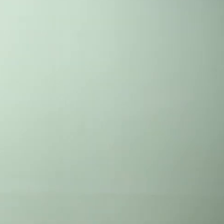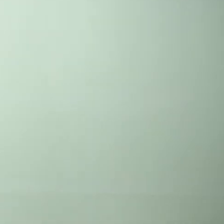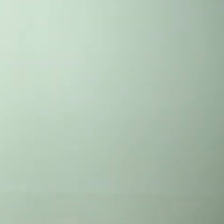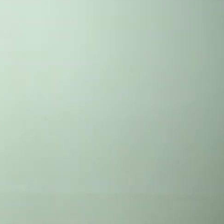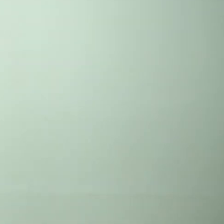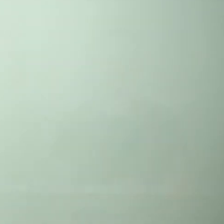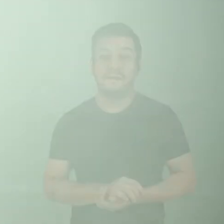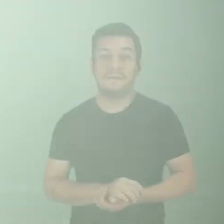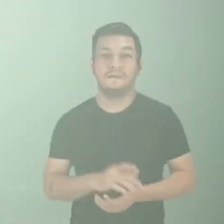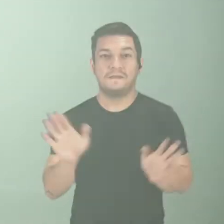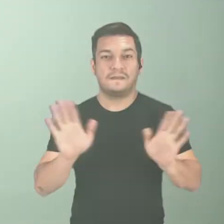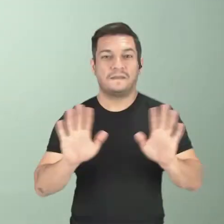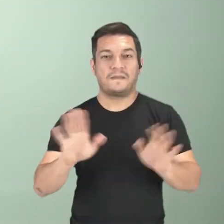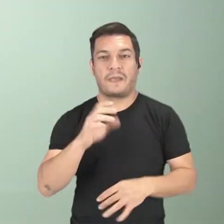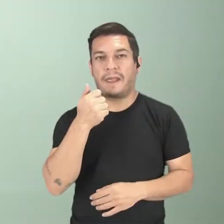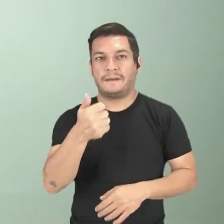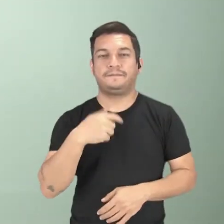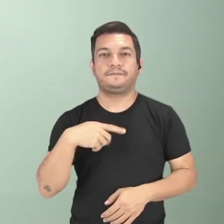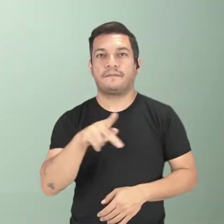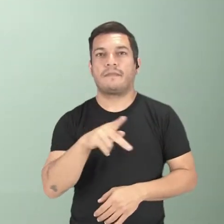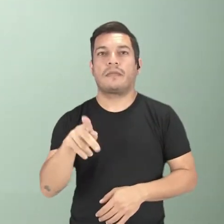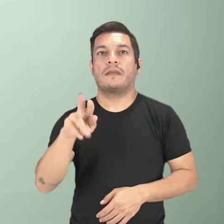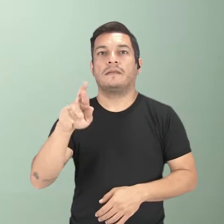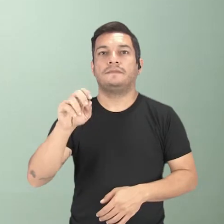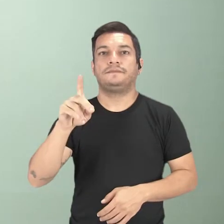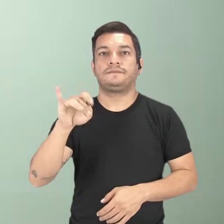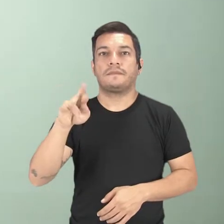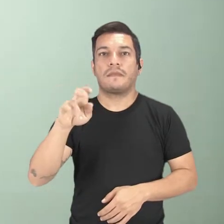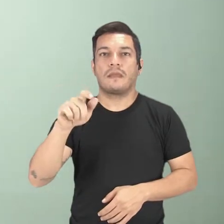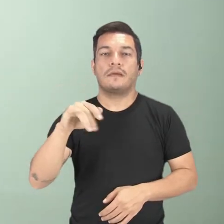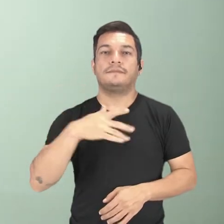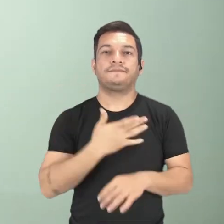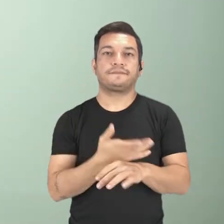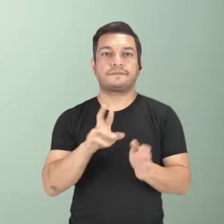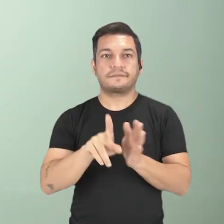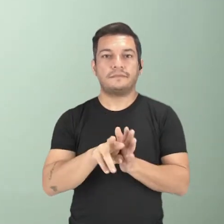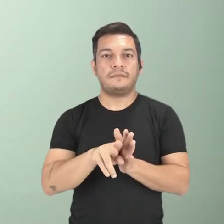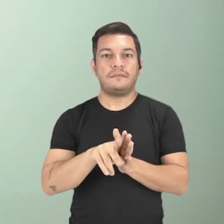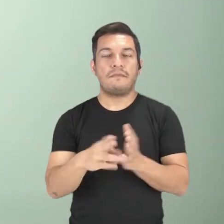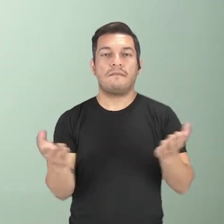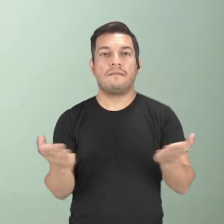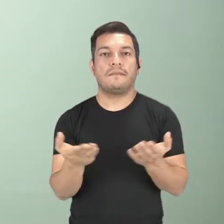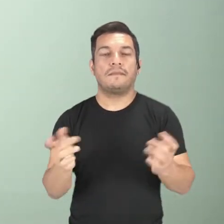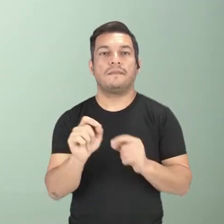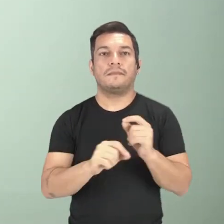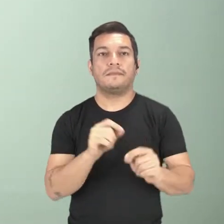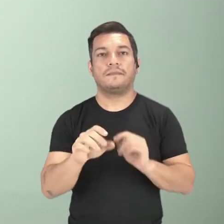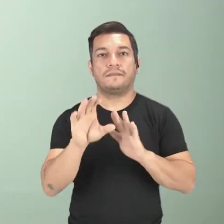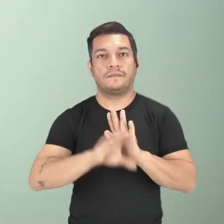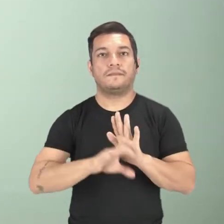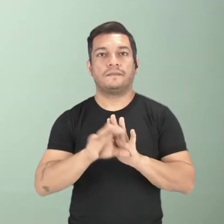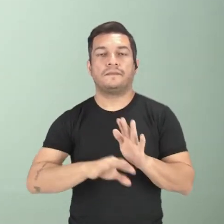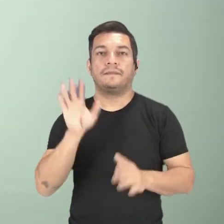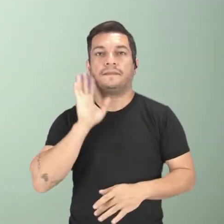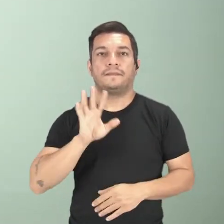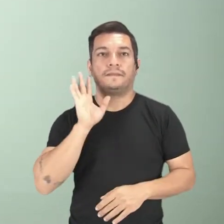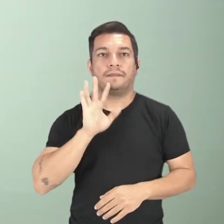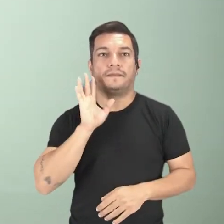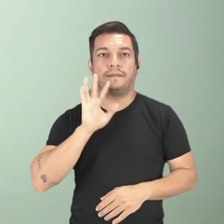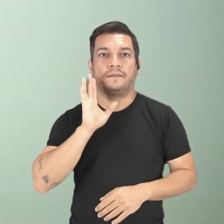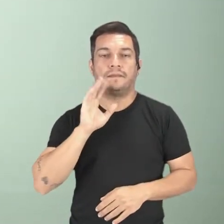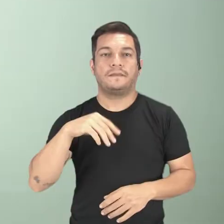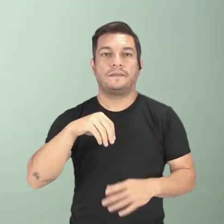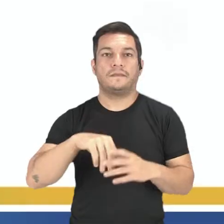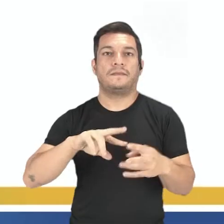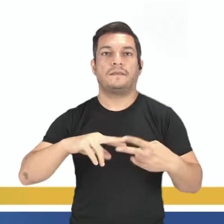Olá, tudo bem? Eu sou o Rodrigo, professor de Biologia, e hoje nós vamos a um conteúdo muito legal de